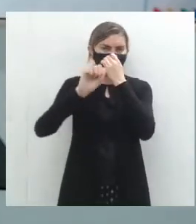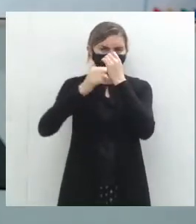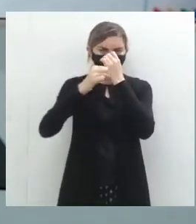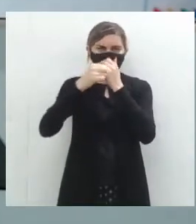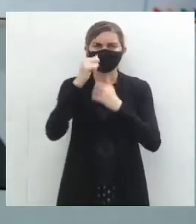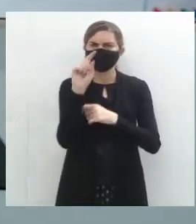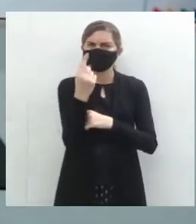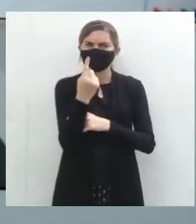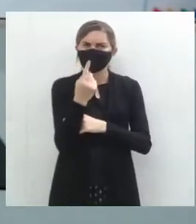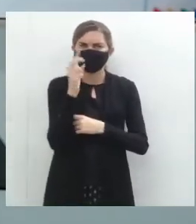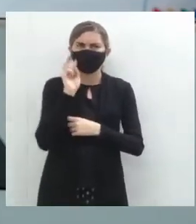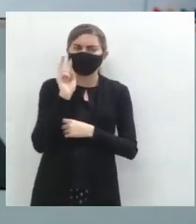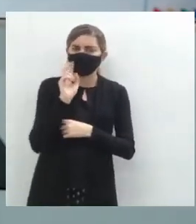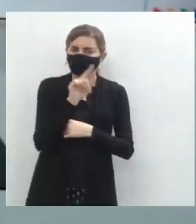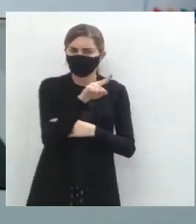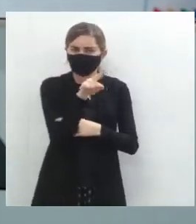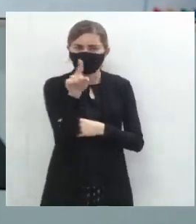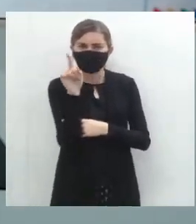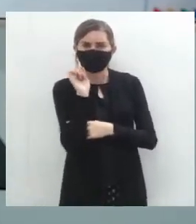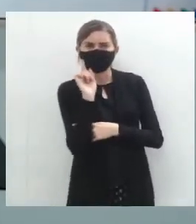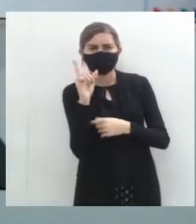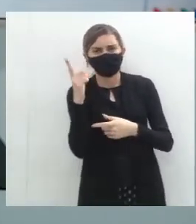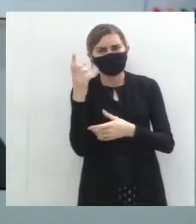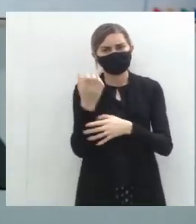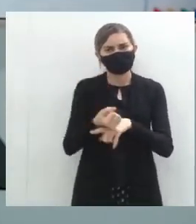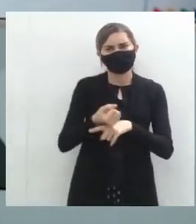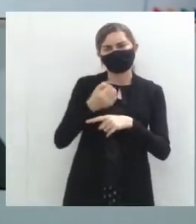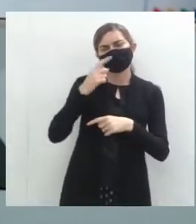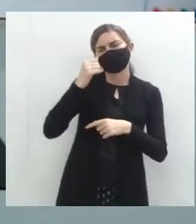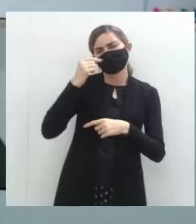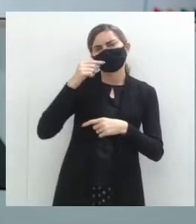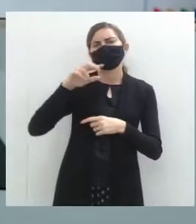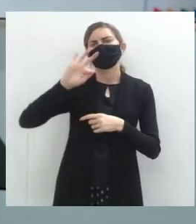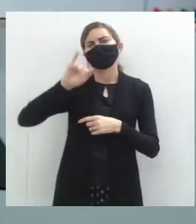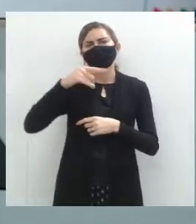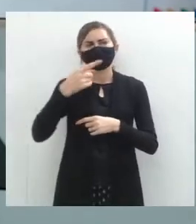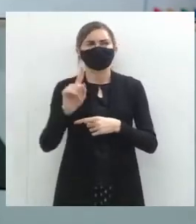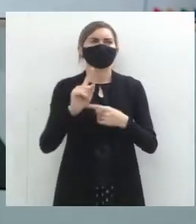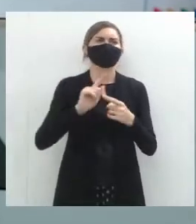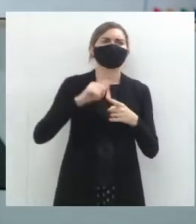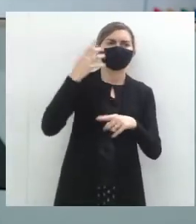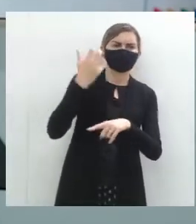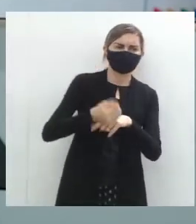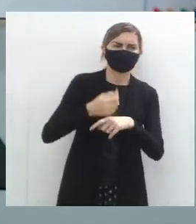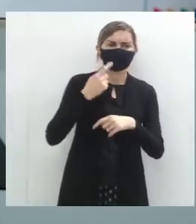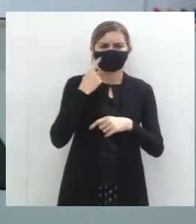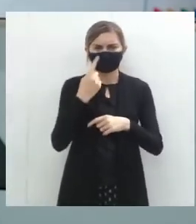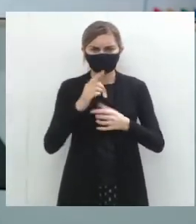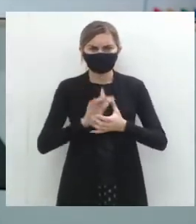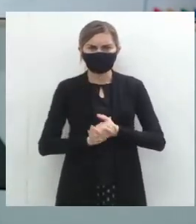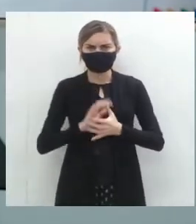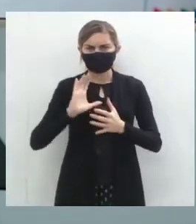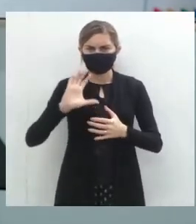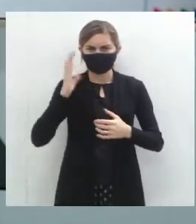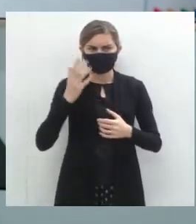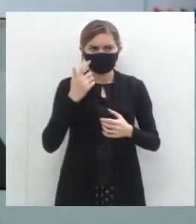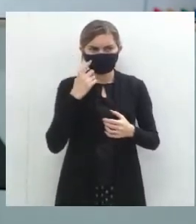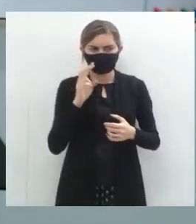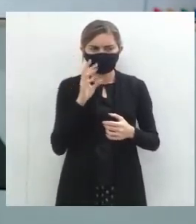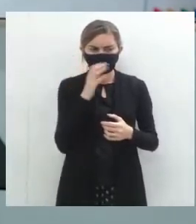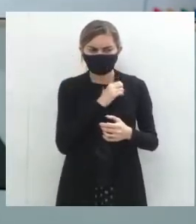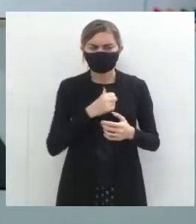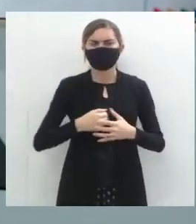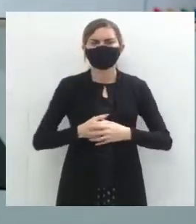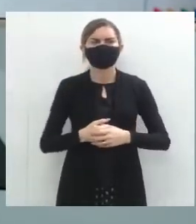SSA1. E lembre que você vai ter que lembrar do sal e da função. Você vai ter que lembrar do sal e da função. Aí vê o que é que vai acontecer, tá? Presta atenção.